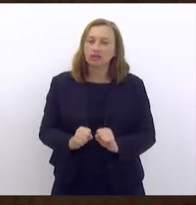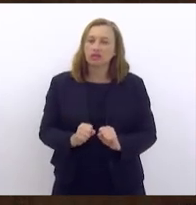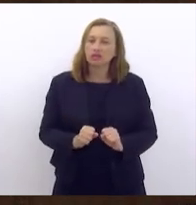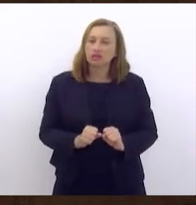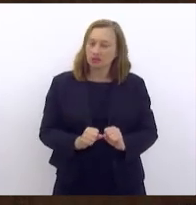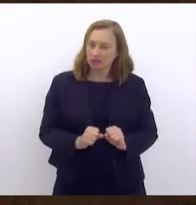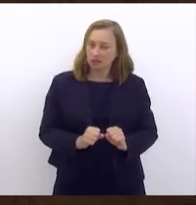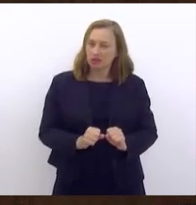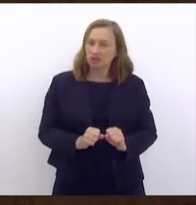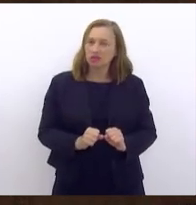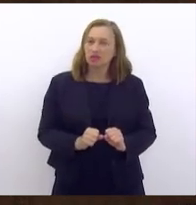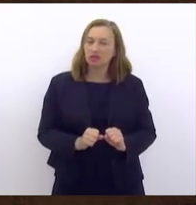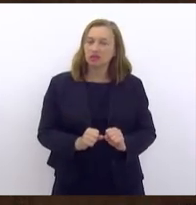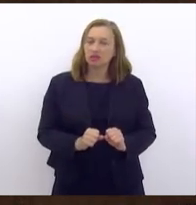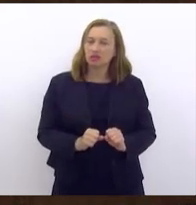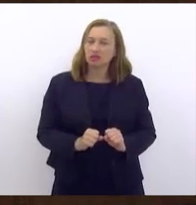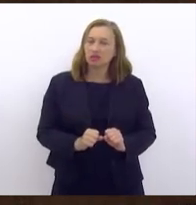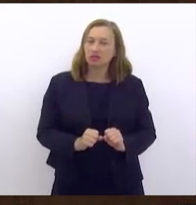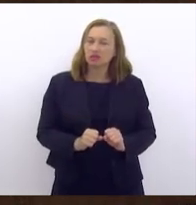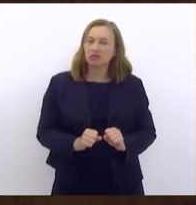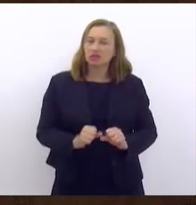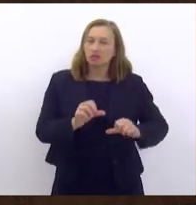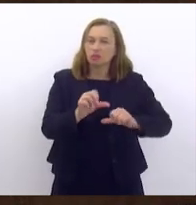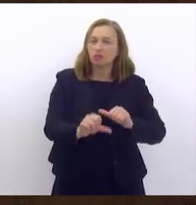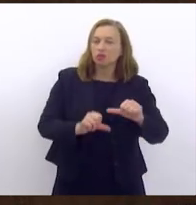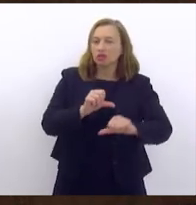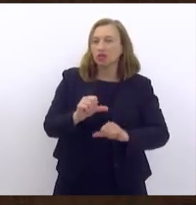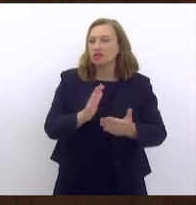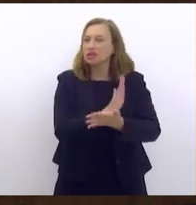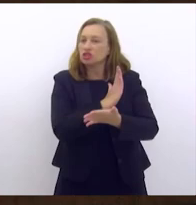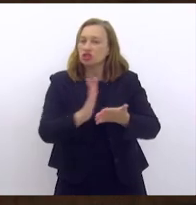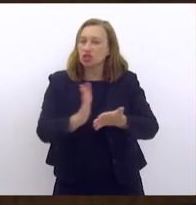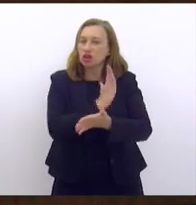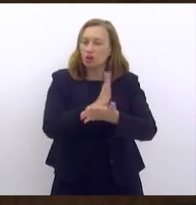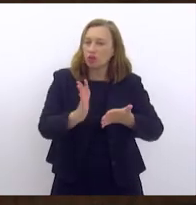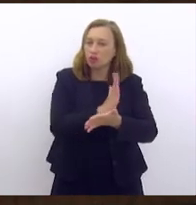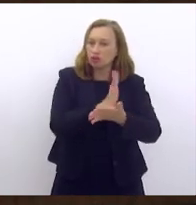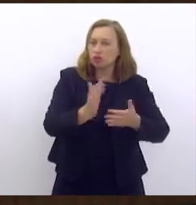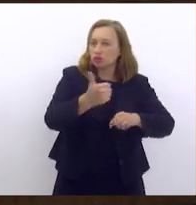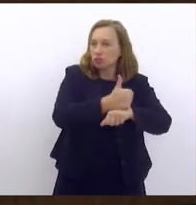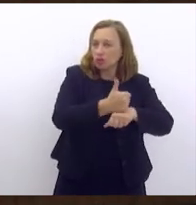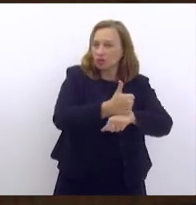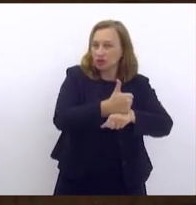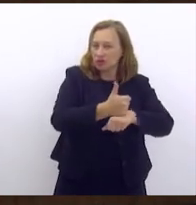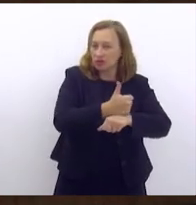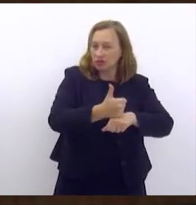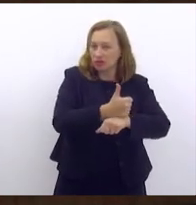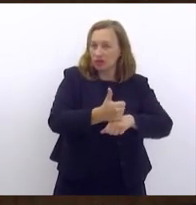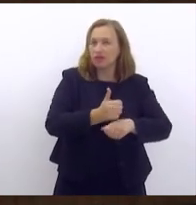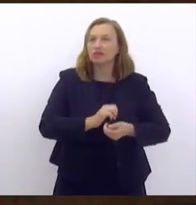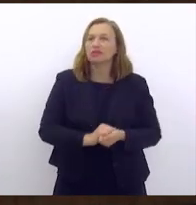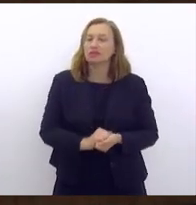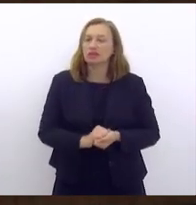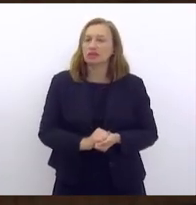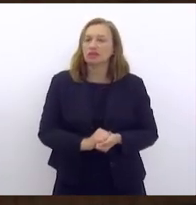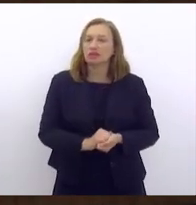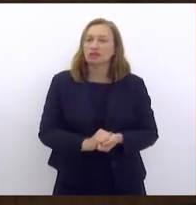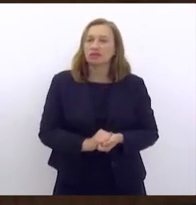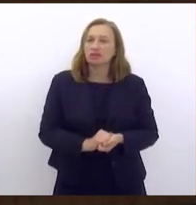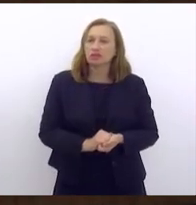o redirecionamento de alguns cargos que estão ociosos para que se possa promover